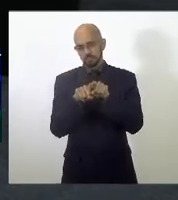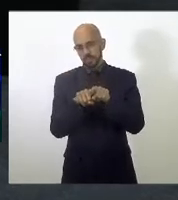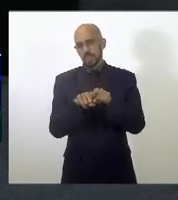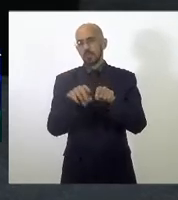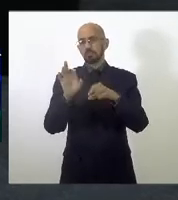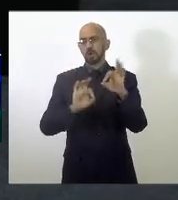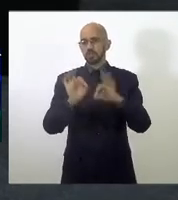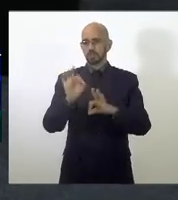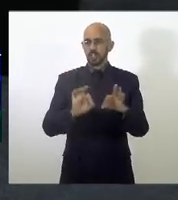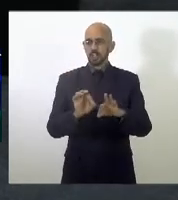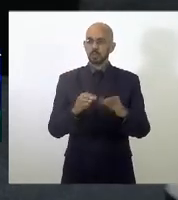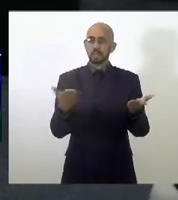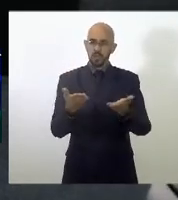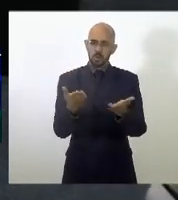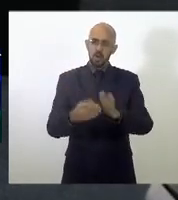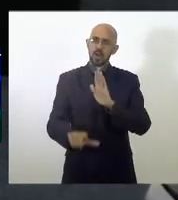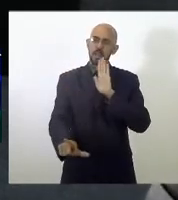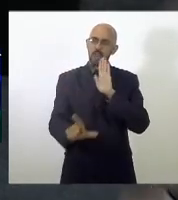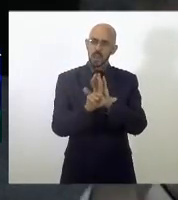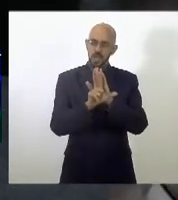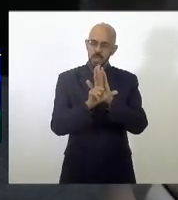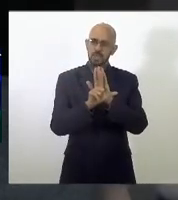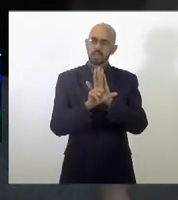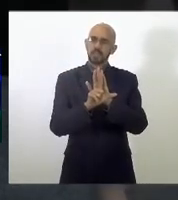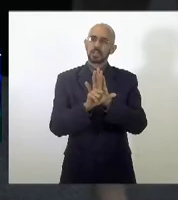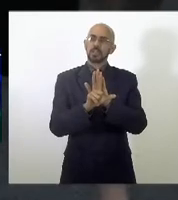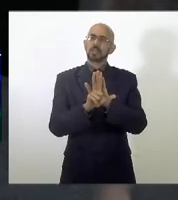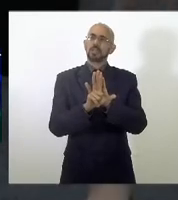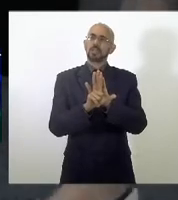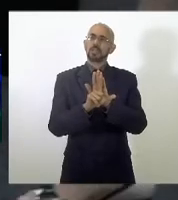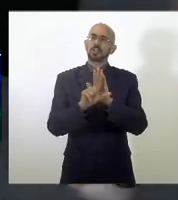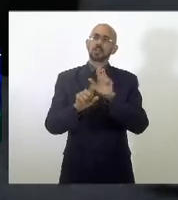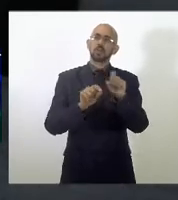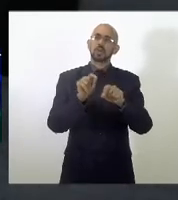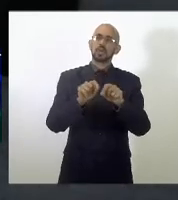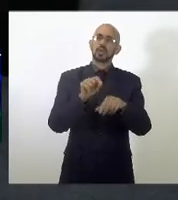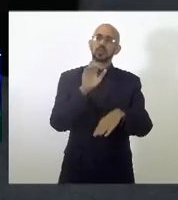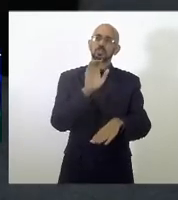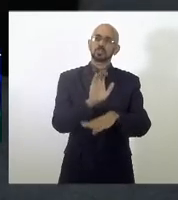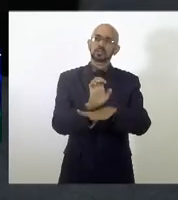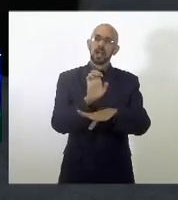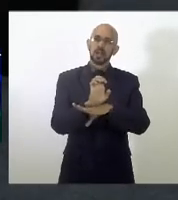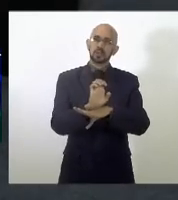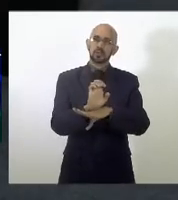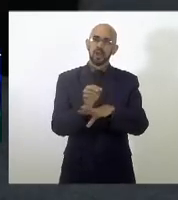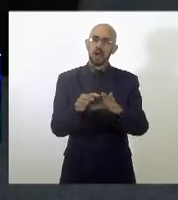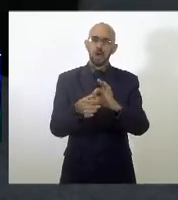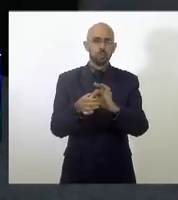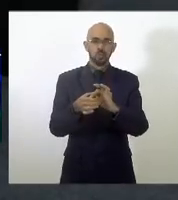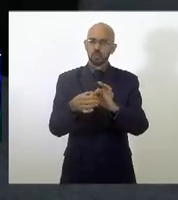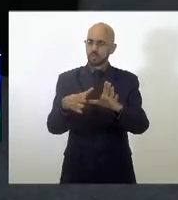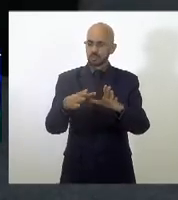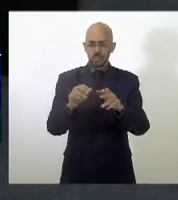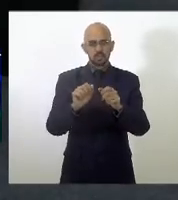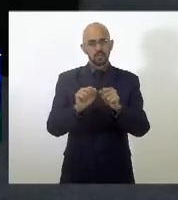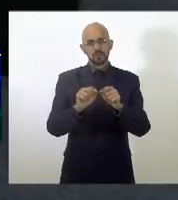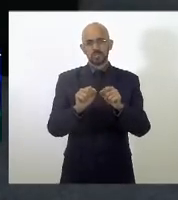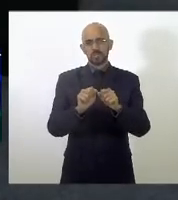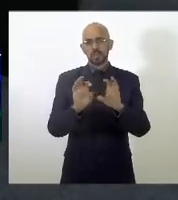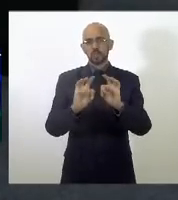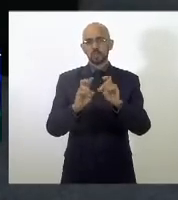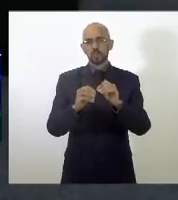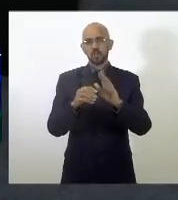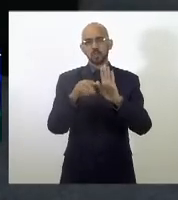qual, agora lei, né, pela qual o Estado está autorizado a fazer todo o recenseamento